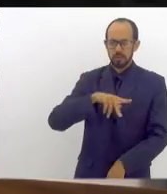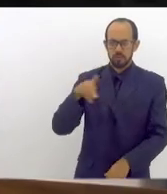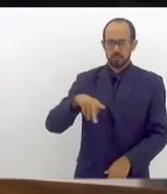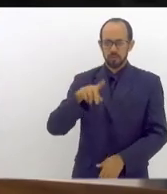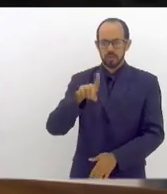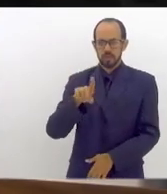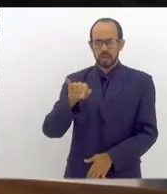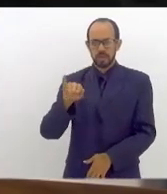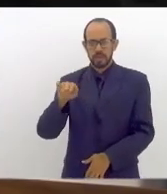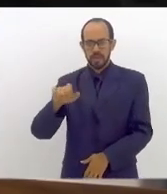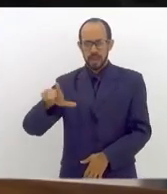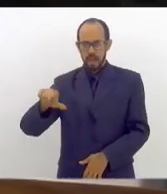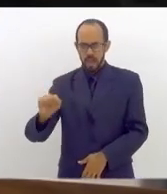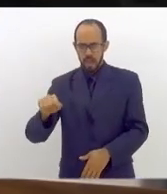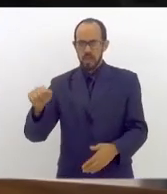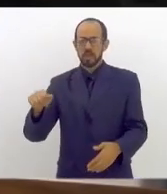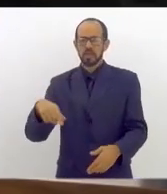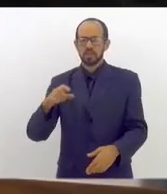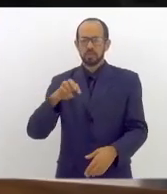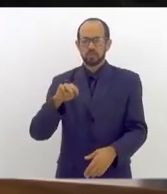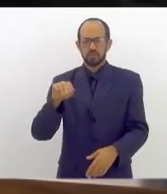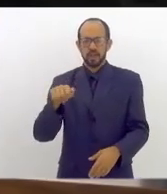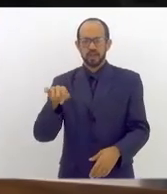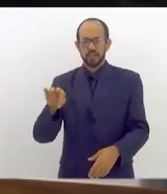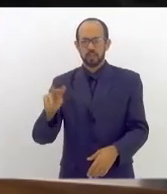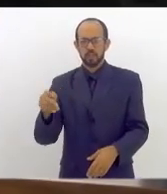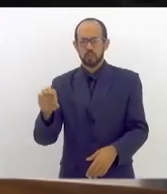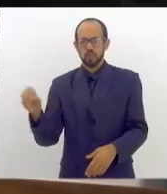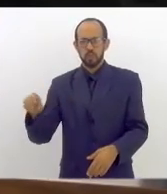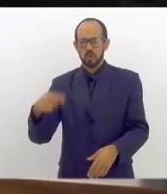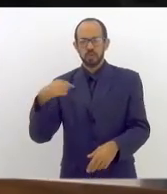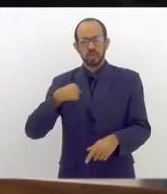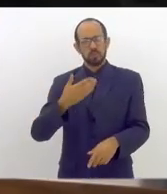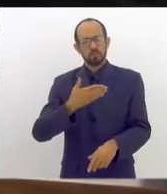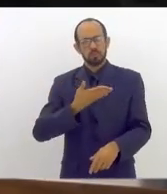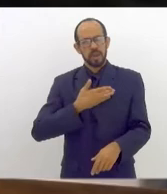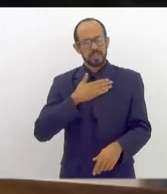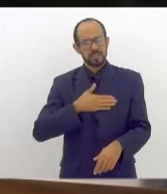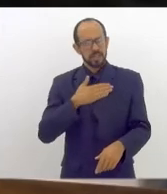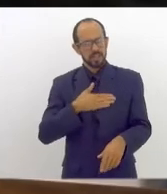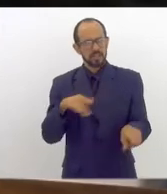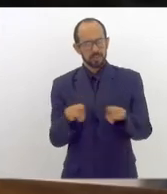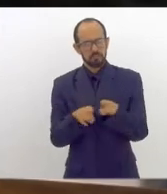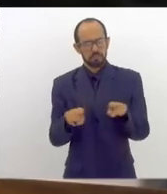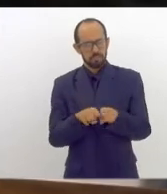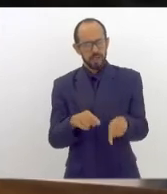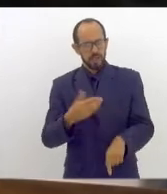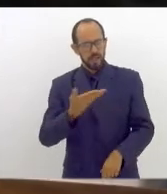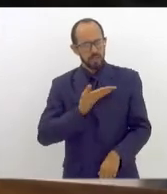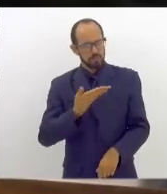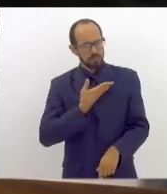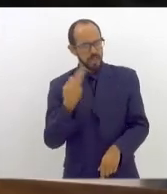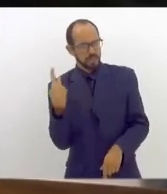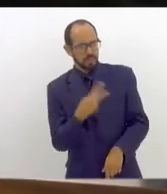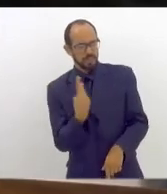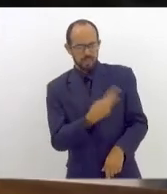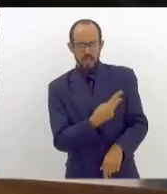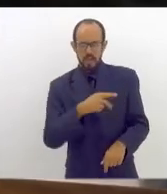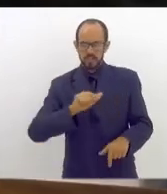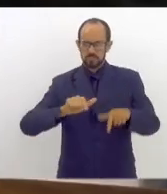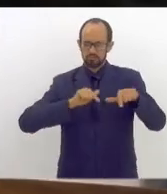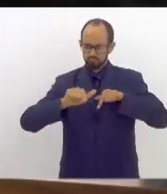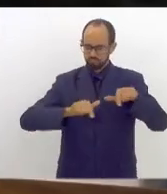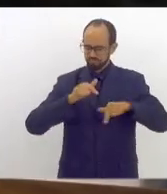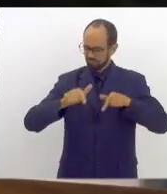do Waguinho também a minha amiga tem um prazer desfrutar da sua amizade que desenvolve desempenha um trabalho